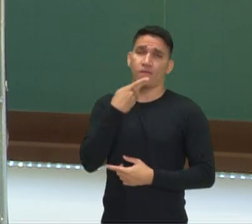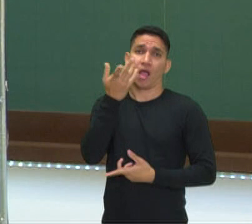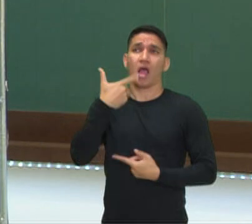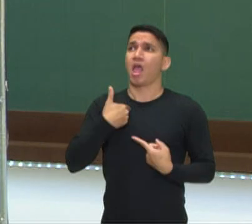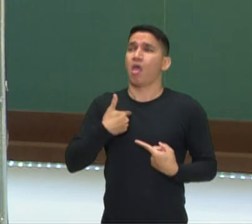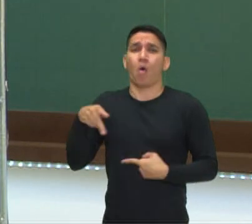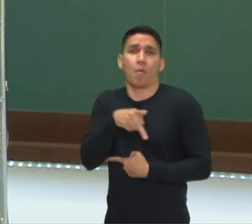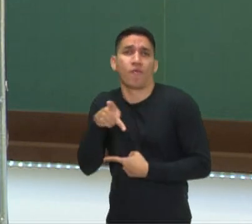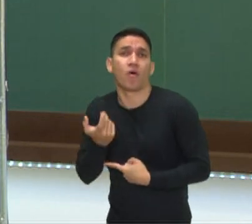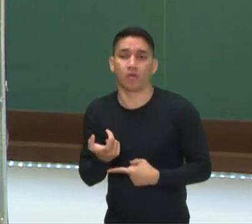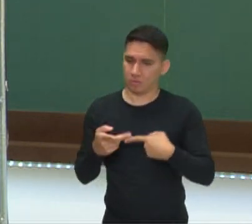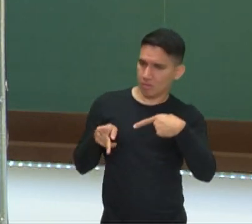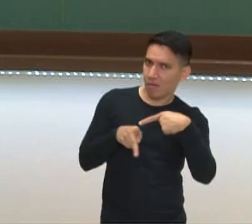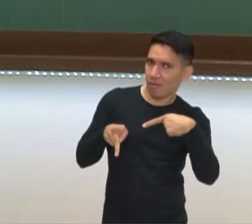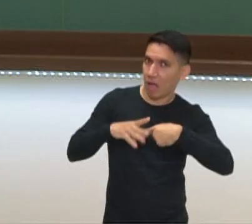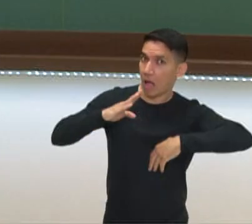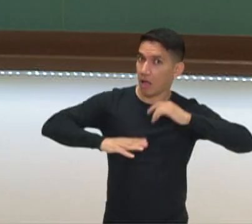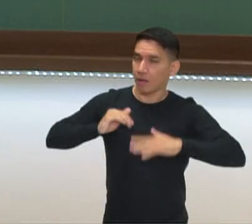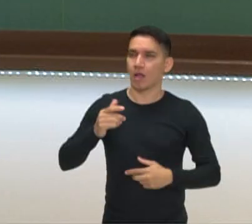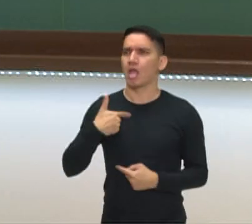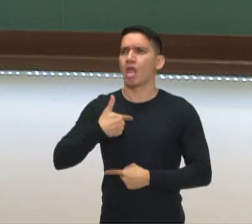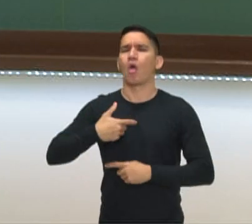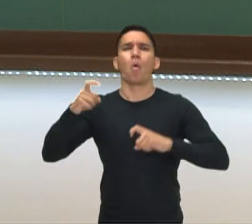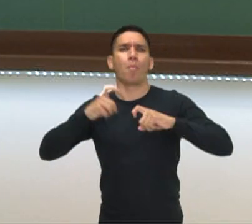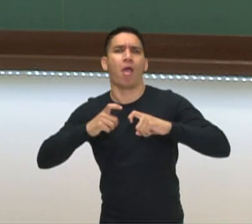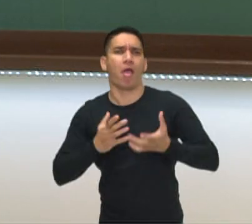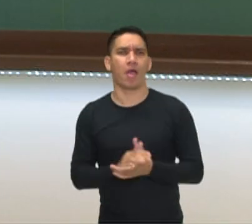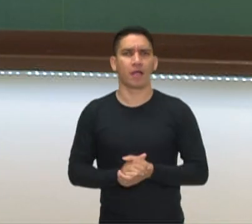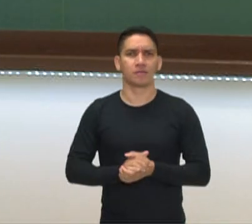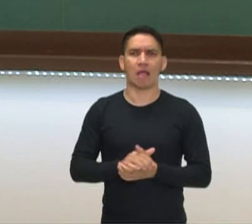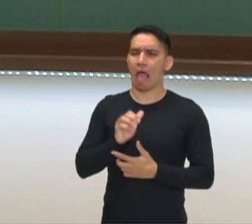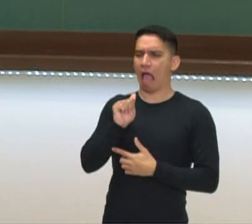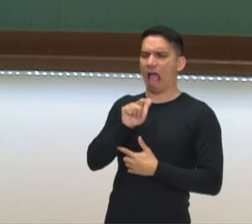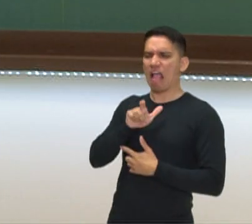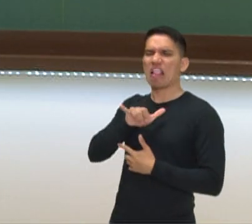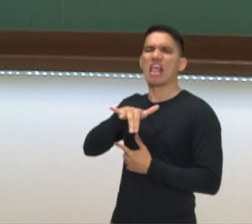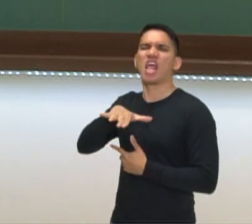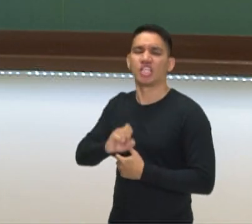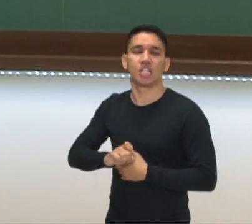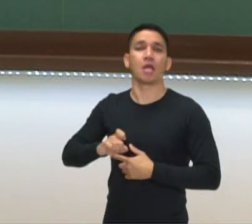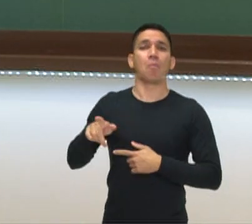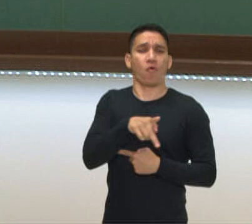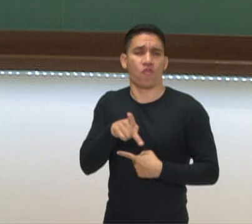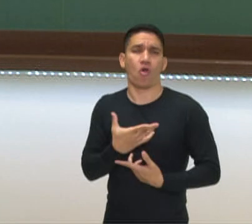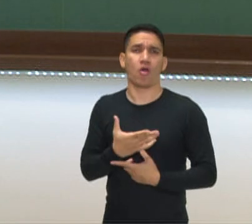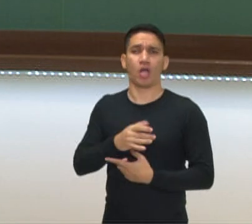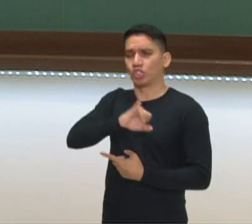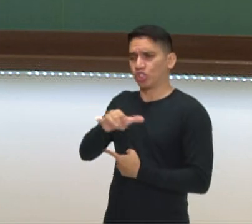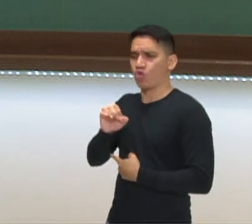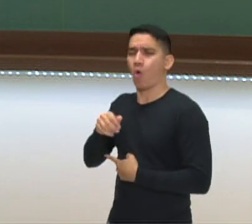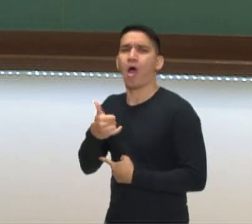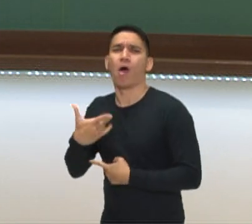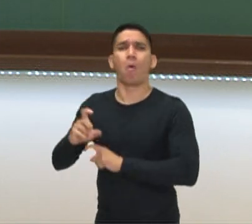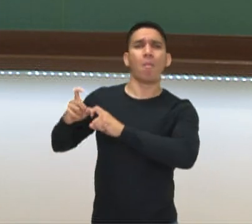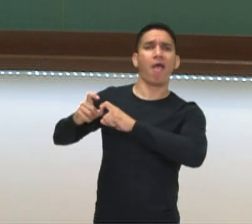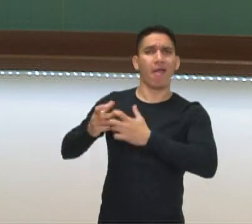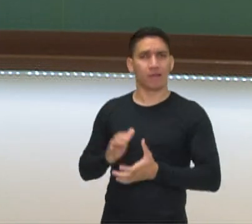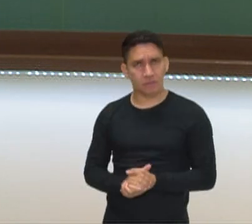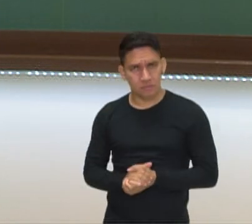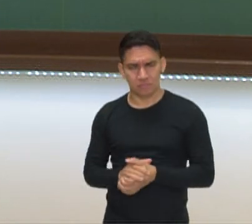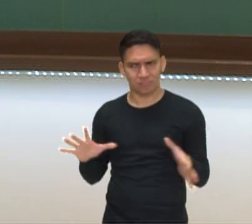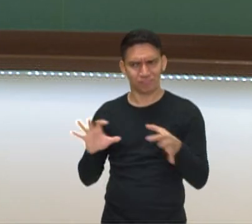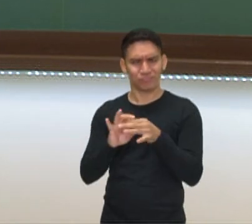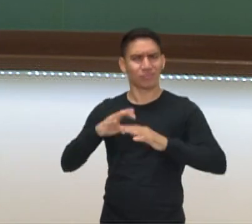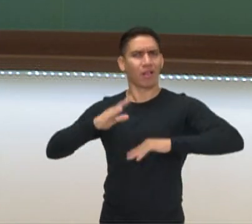sou professora, eu sou o João, eu sou médico, e por aí vai. Então, a profissão vai dizer muito sobre a pessoa e a gente vai ver como isso